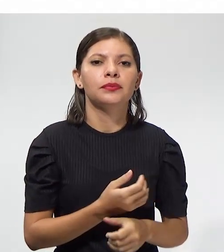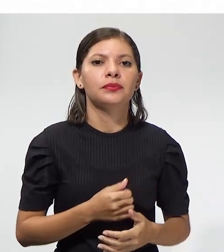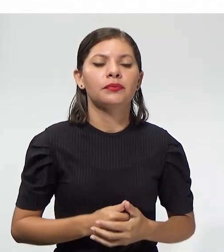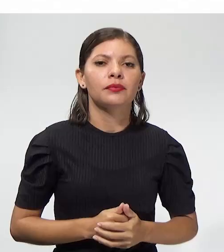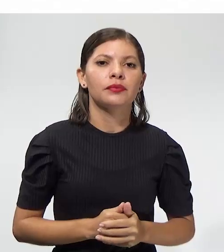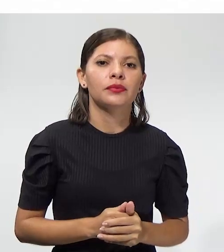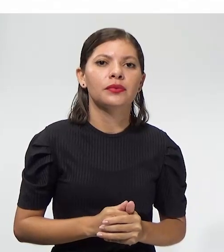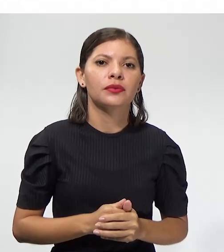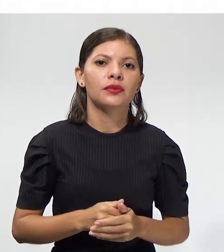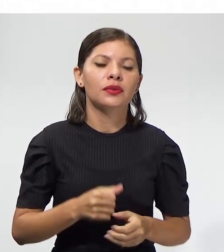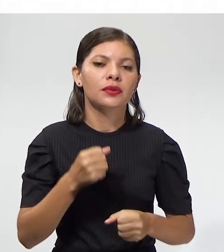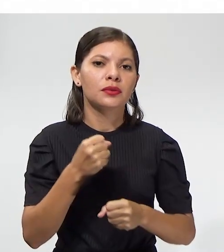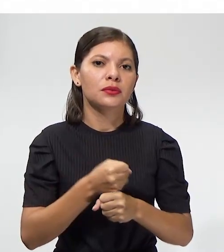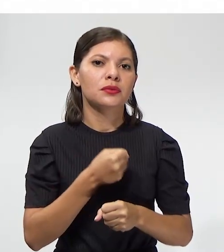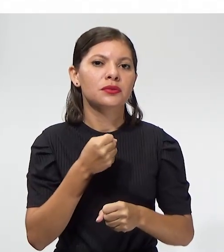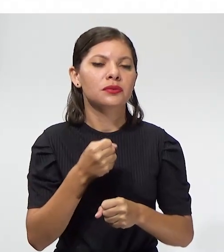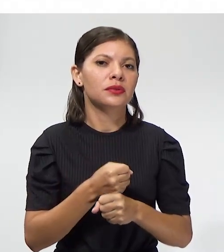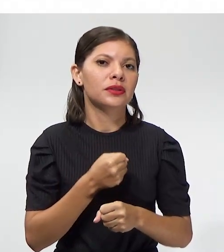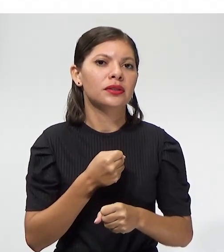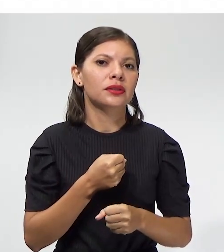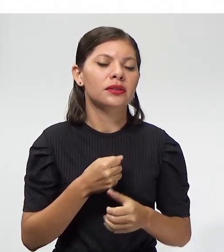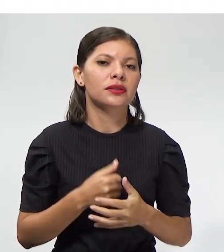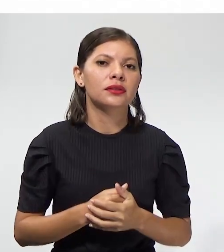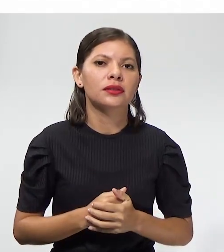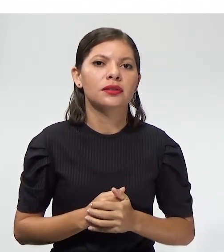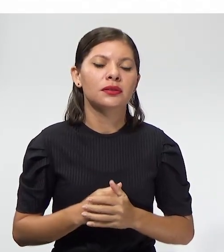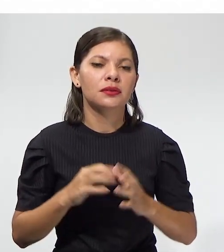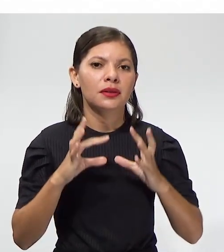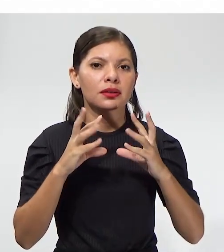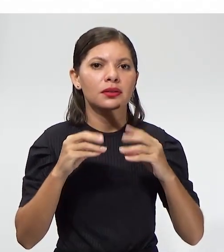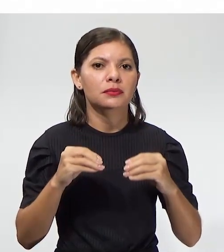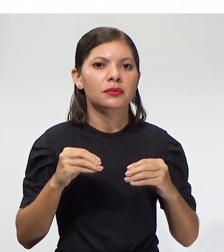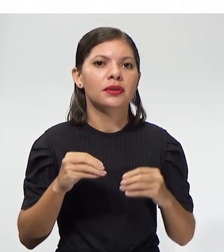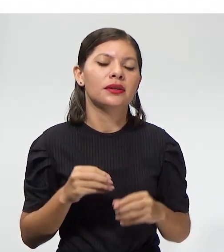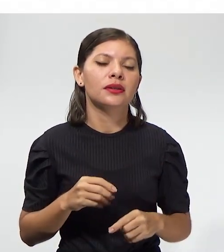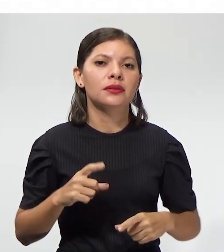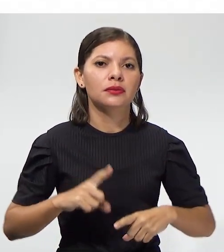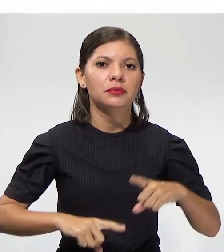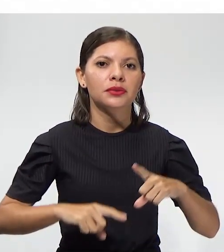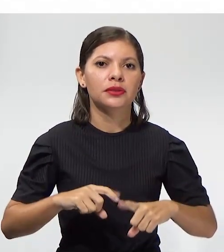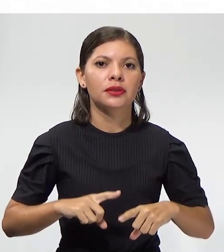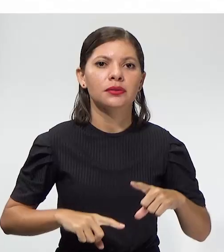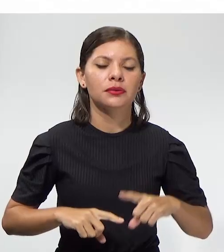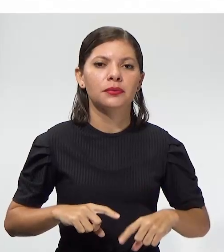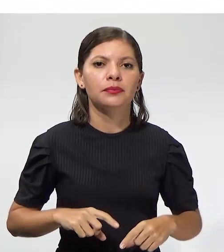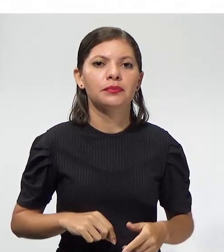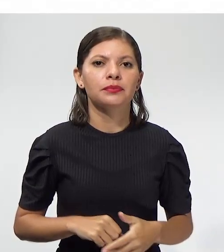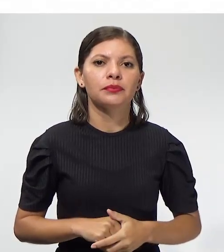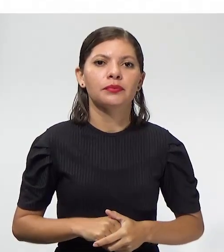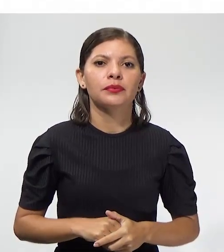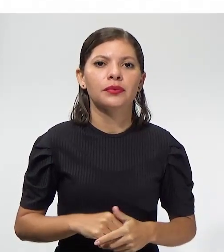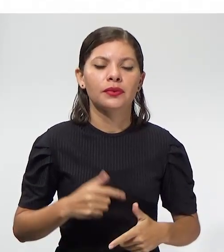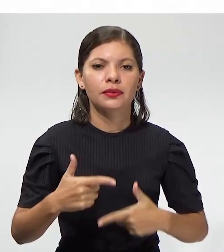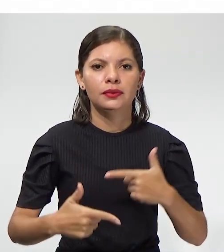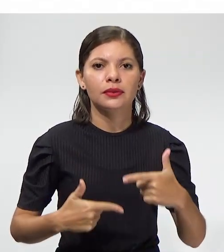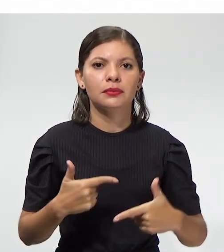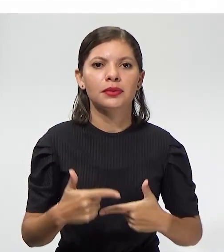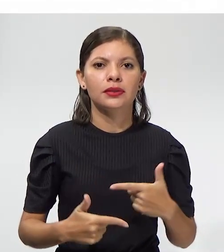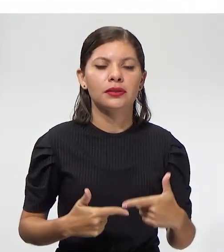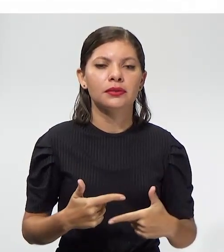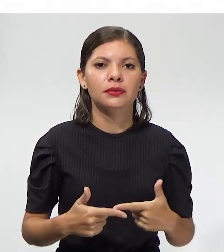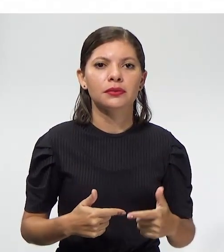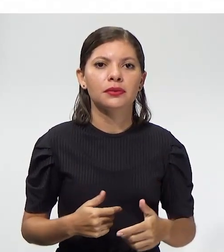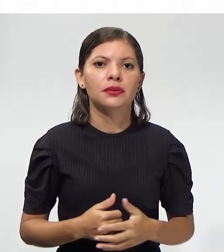construídas para não mutilar o objeto com o qual ela trabalha. Por exemplo, se nós estamos trabalhando com